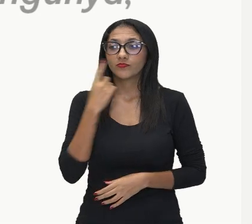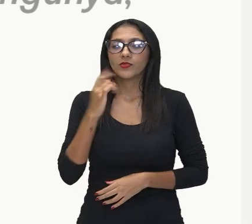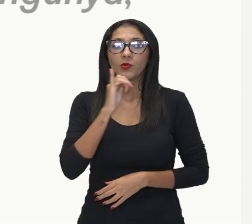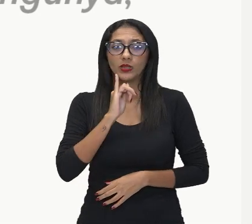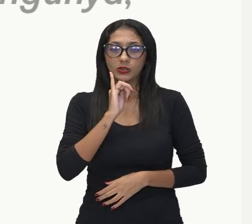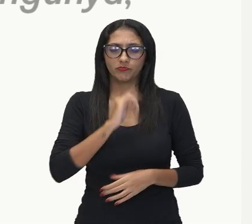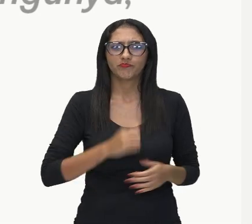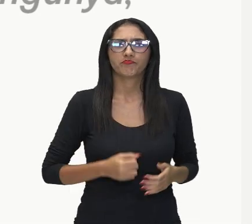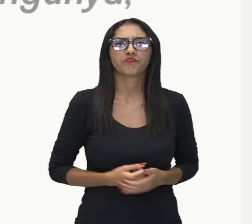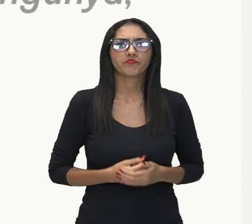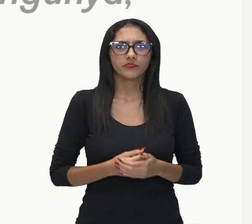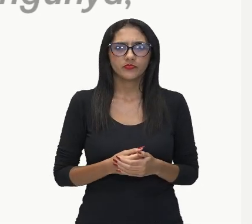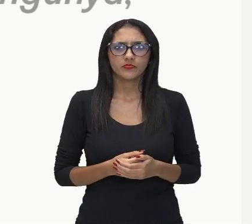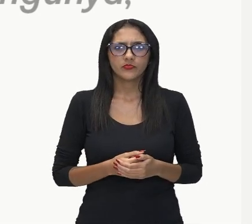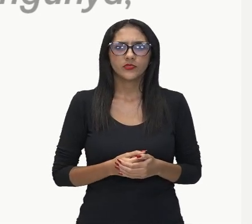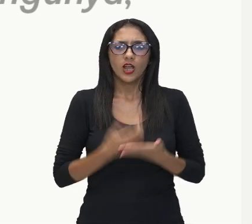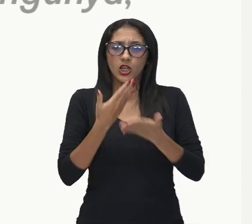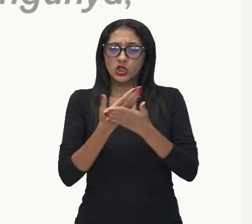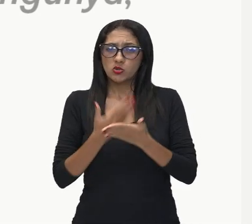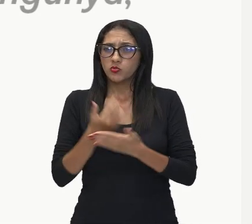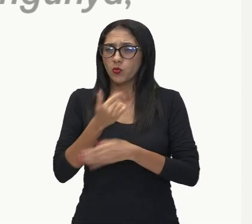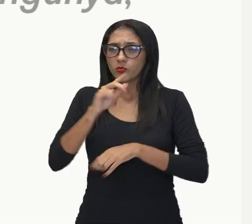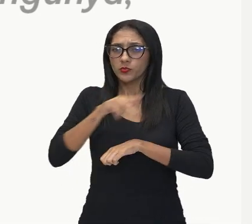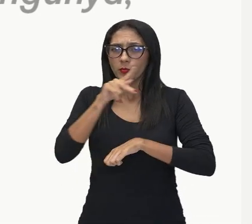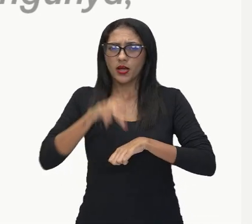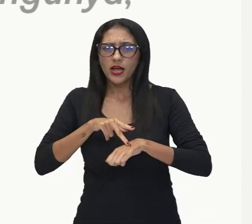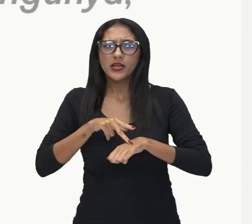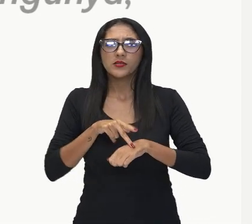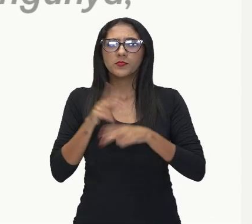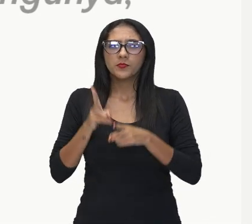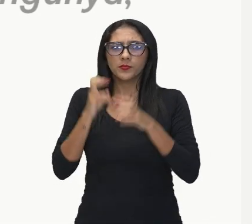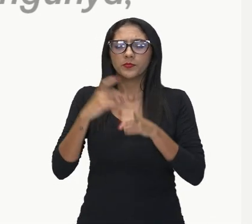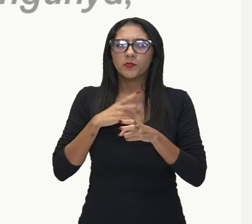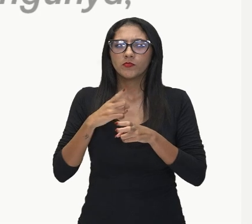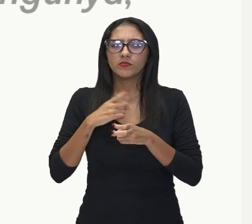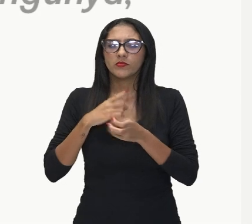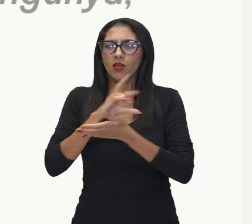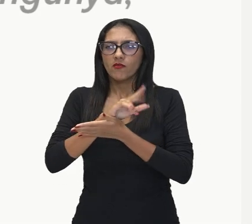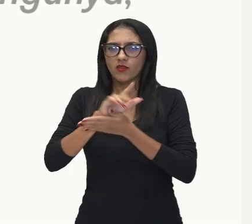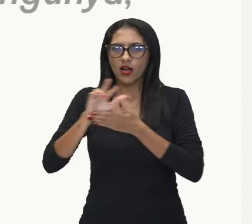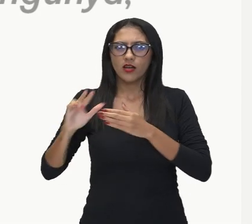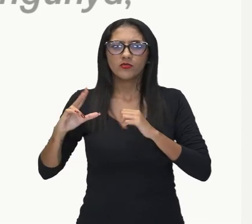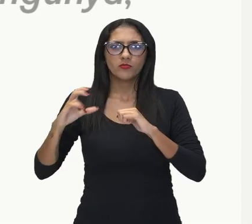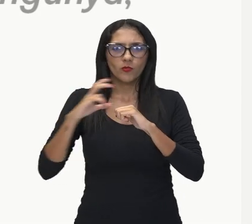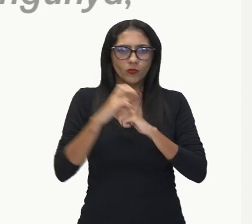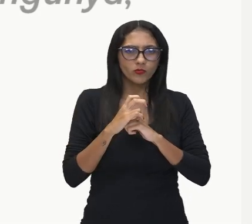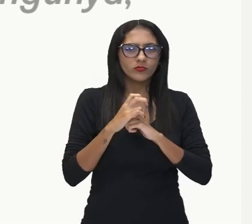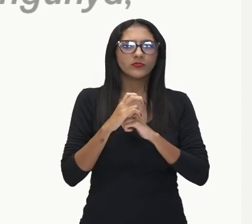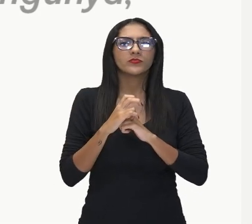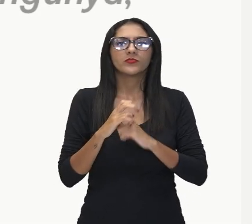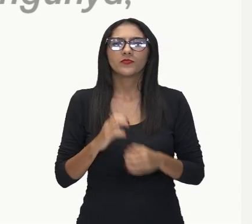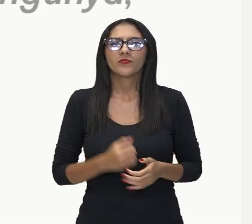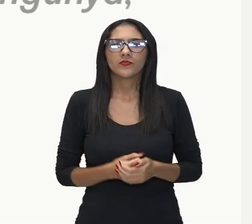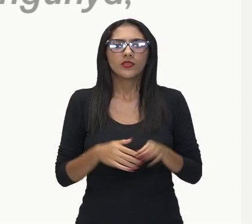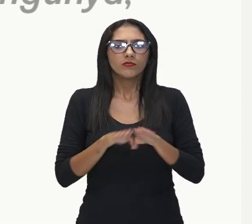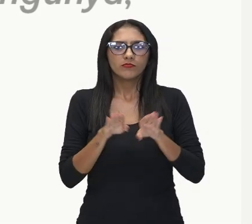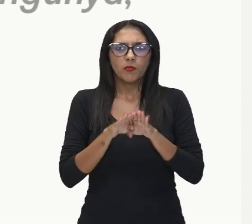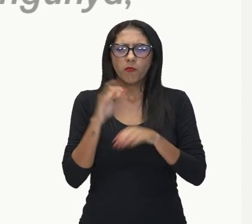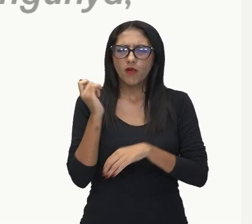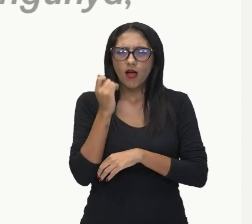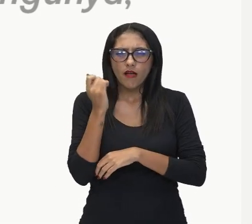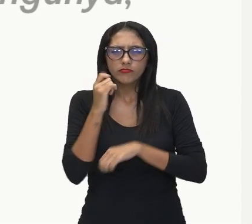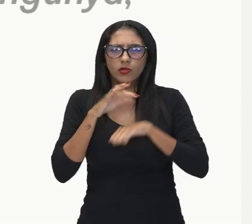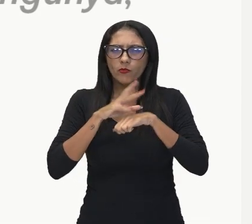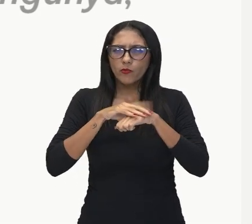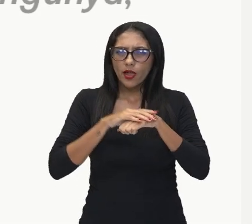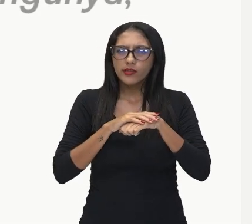Estudo internacional revela mecanismos biológicos por trás dos casos graves e fatais de chikungunya.